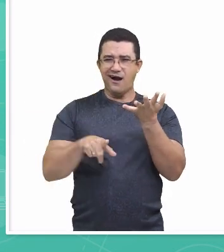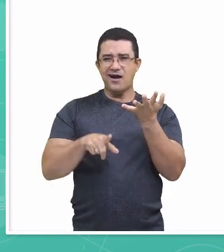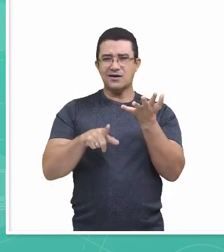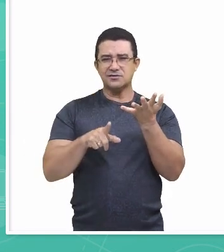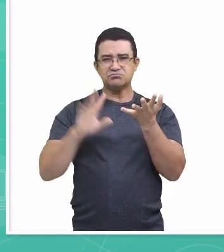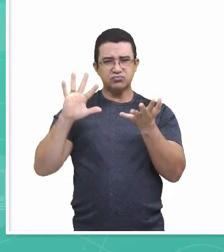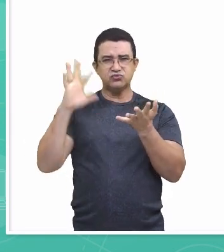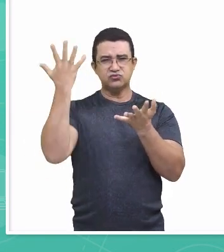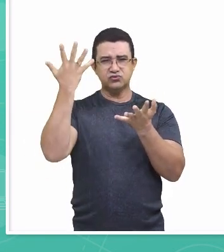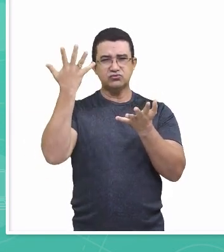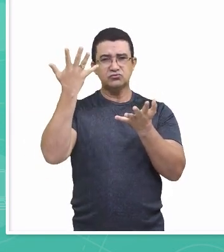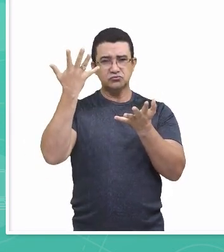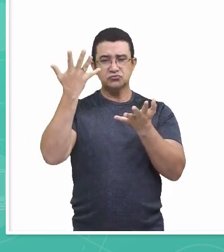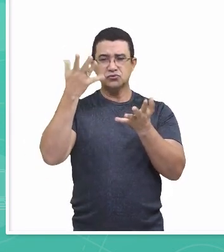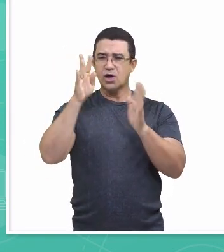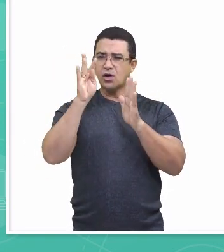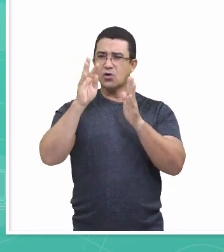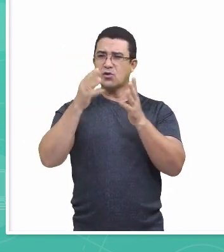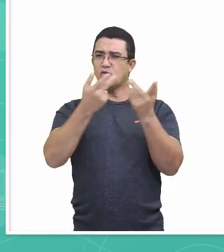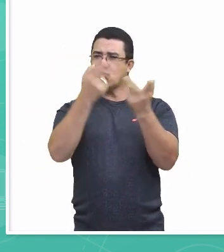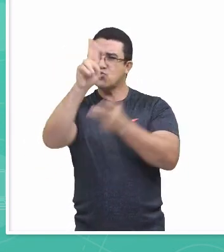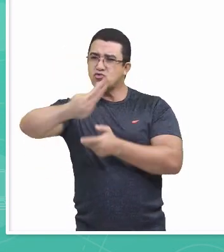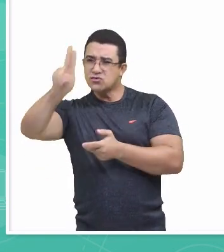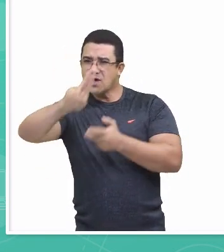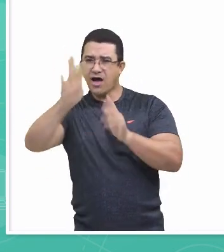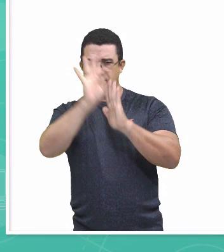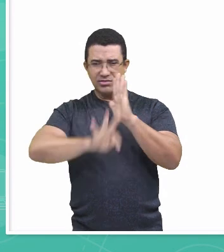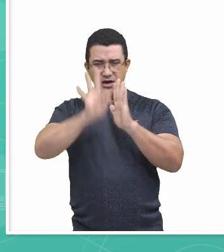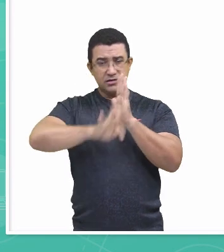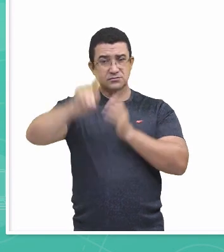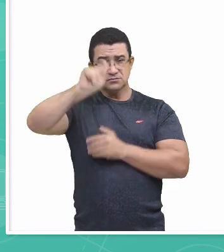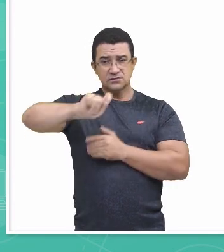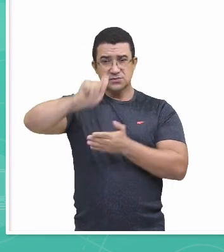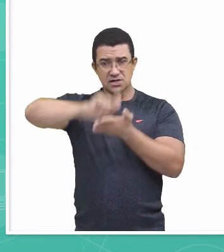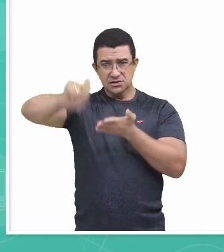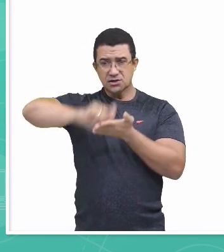escrito? Sim, efeitos de sentido. Estão lembrados?